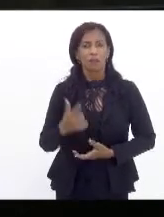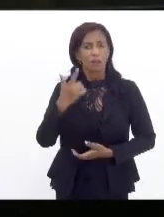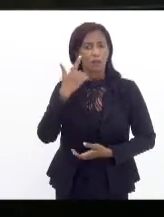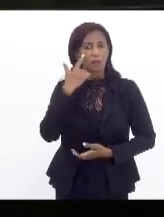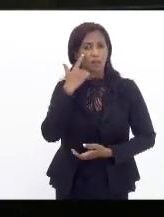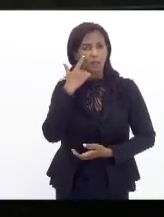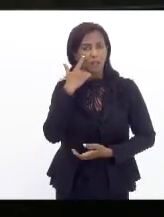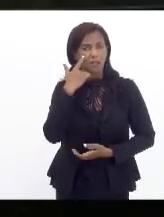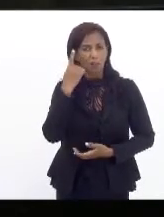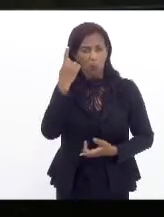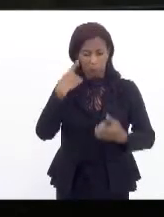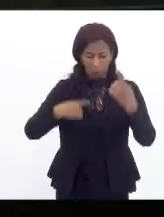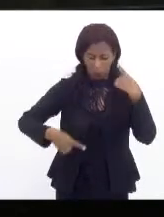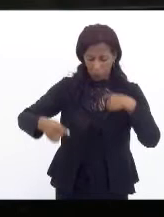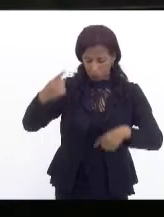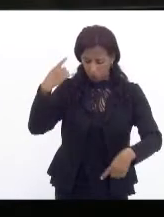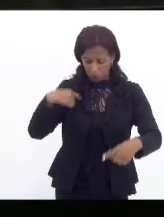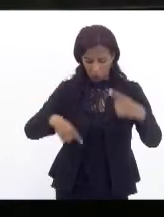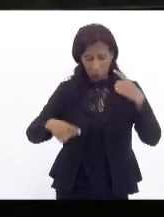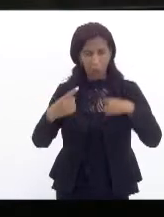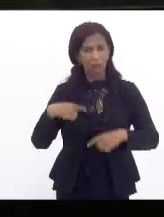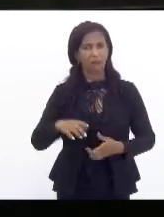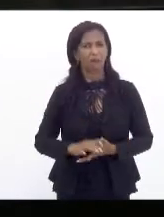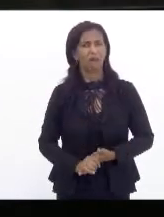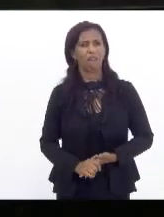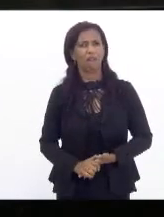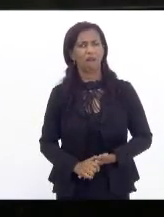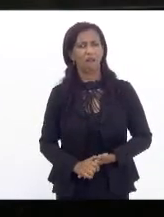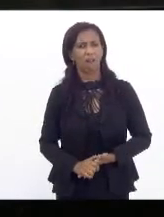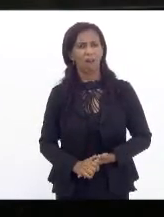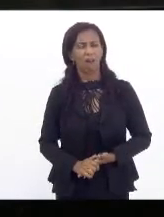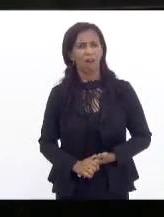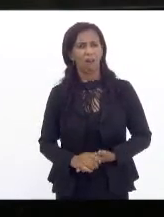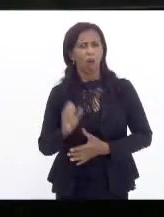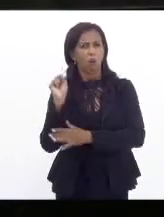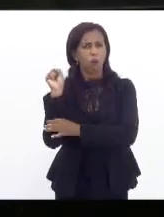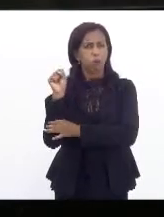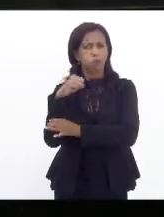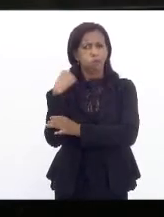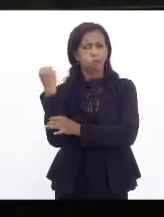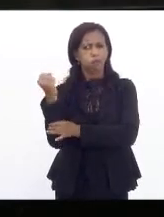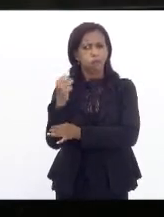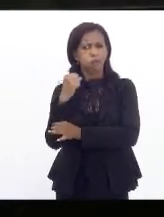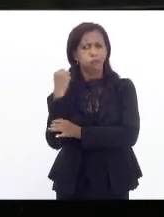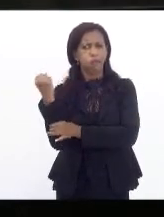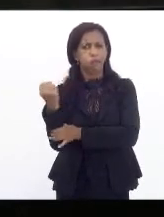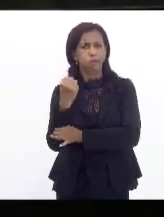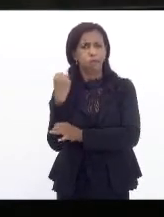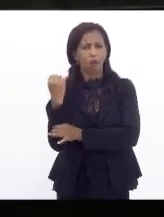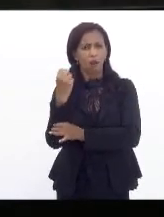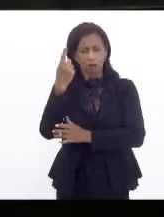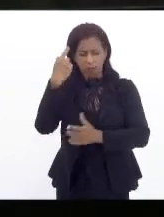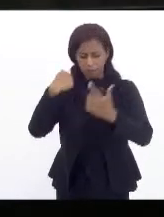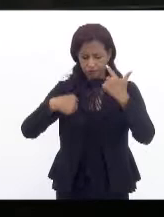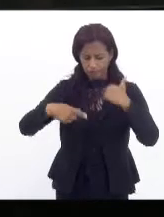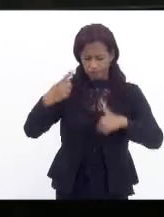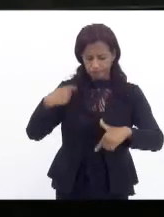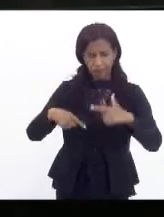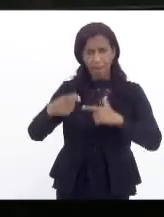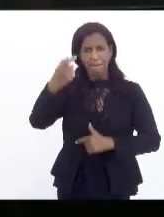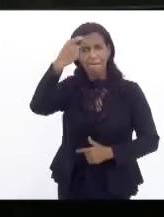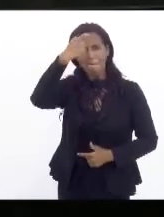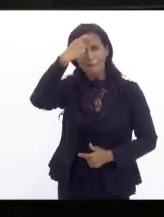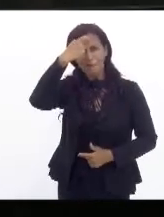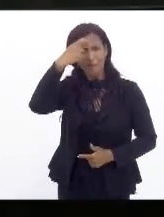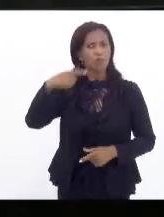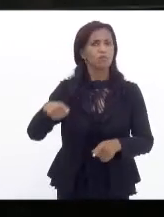da hematologia, está mexendo com a área ortopédica, está mexendo com várias áreas,